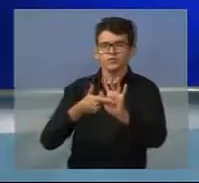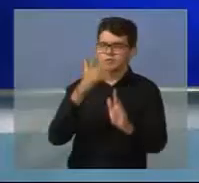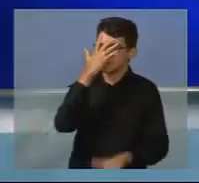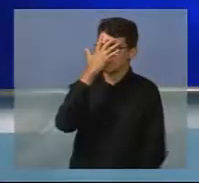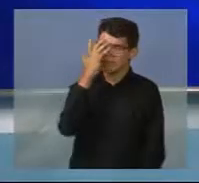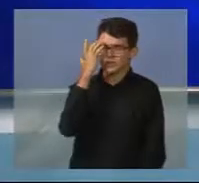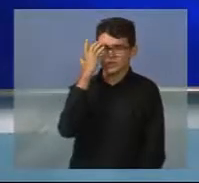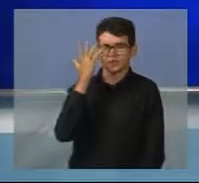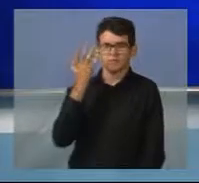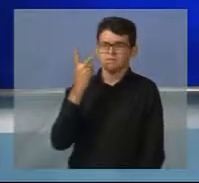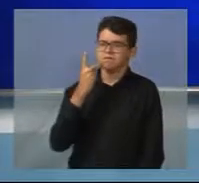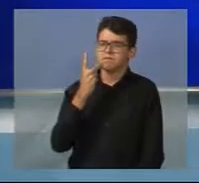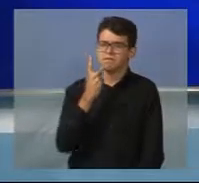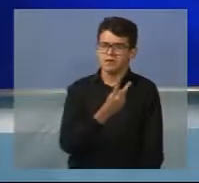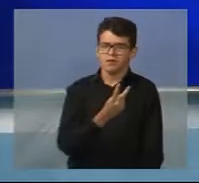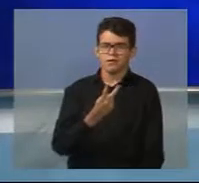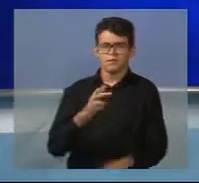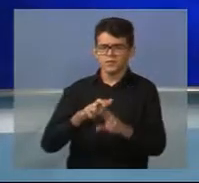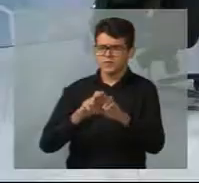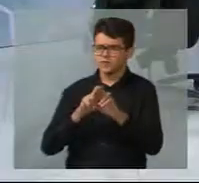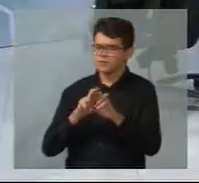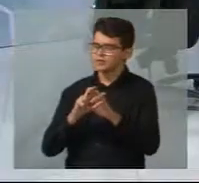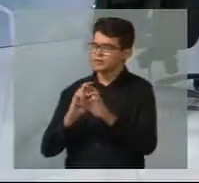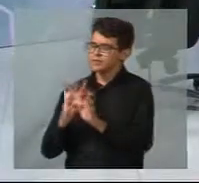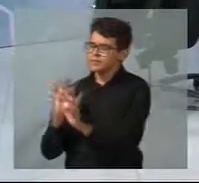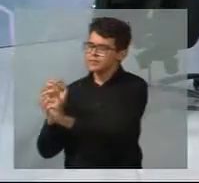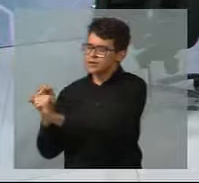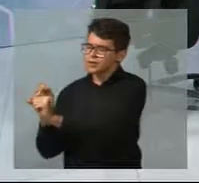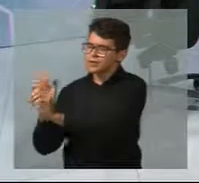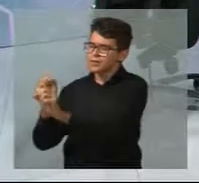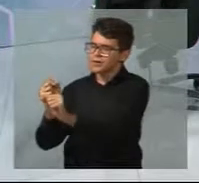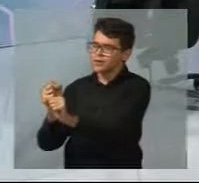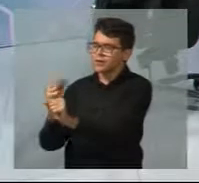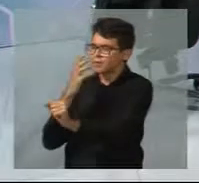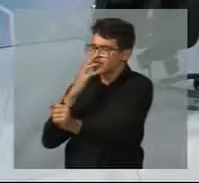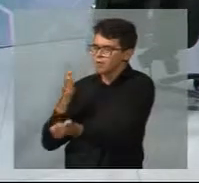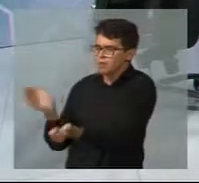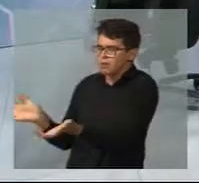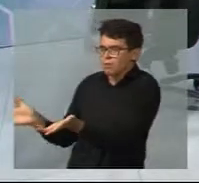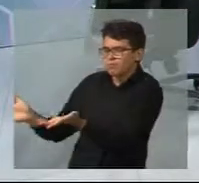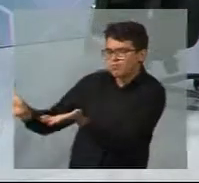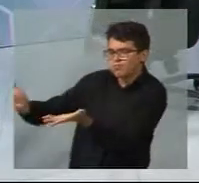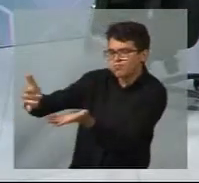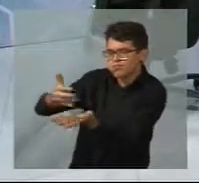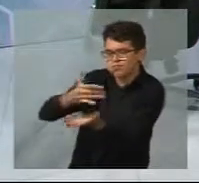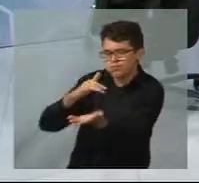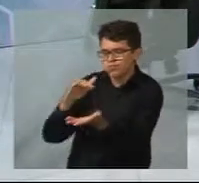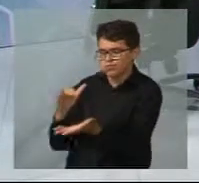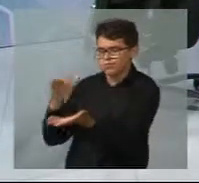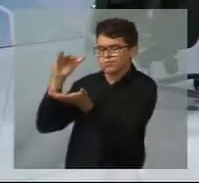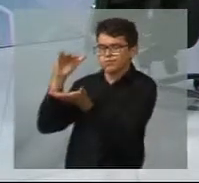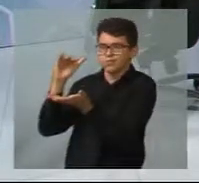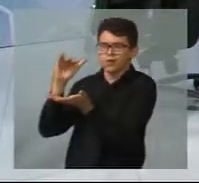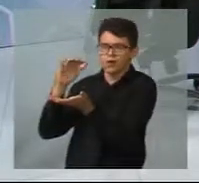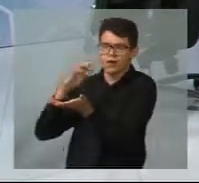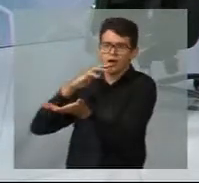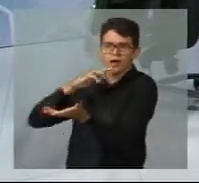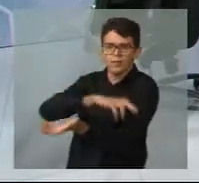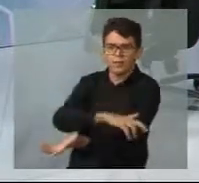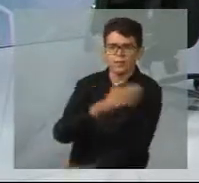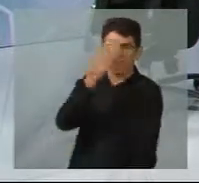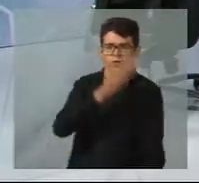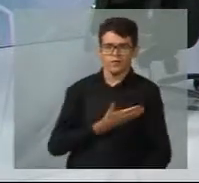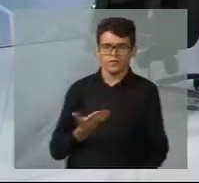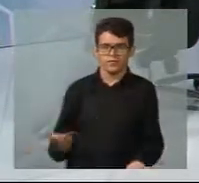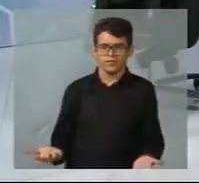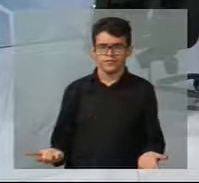construtora. Então, todos esses fatores foram somados. Aí você não tem um documento, não tem uma coisa... Quando se fala em